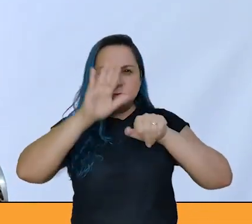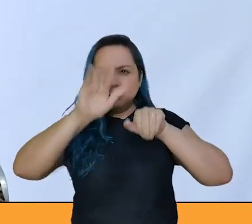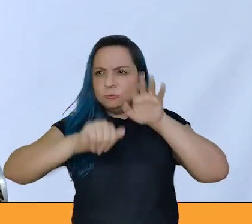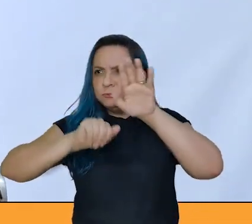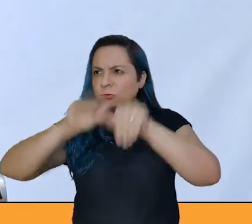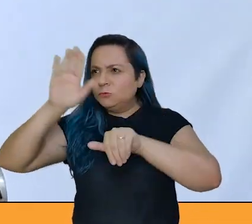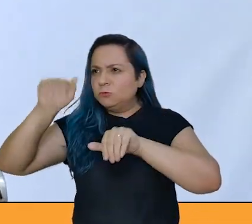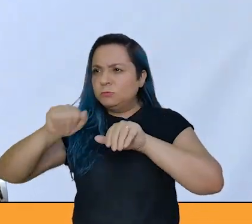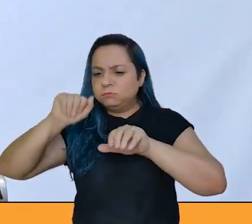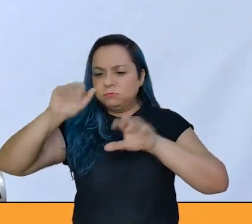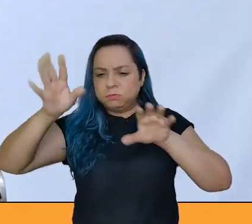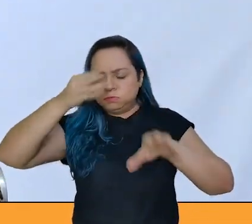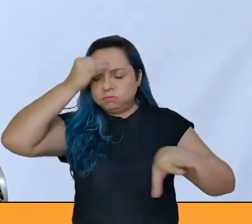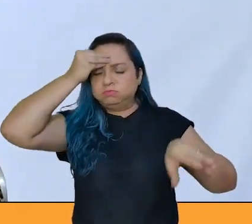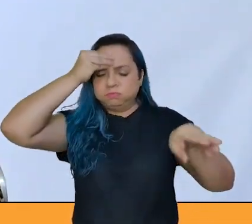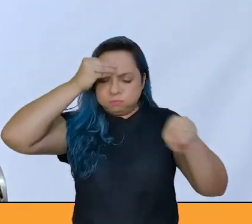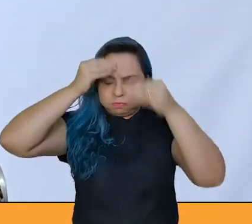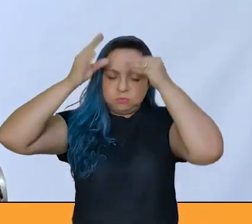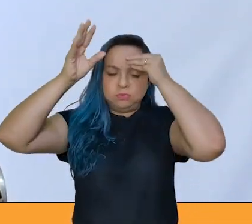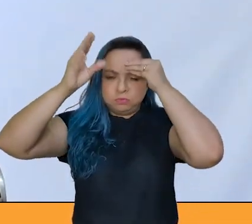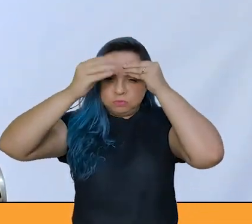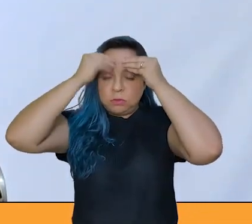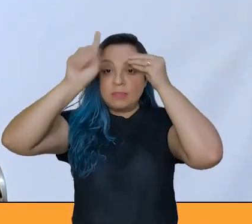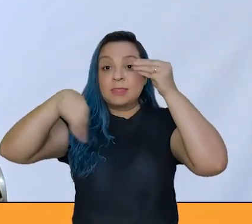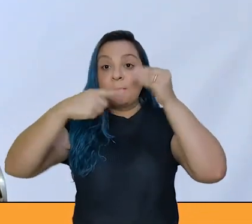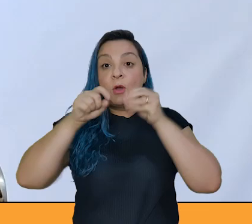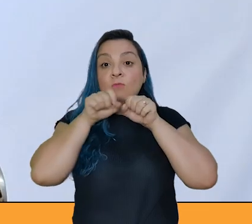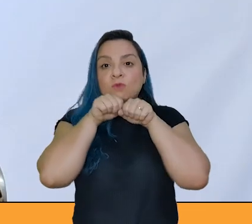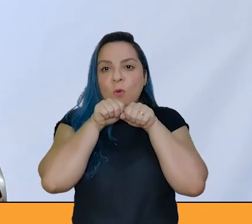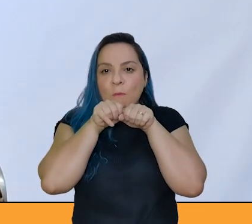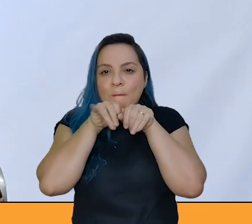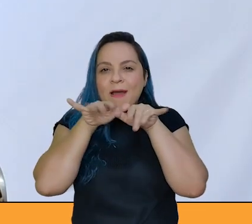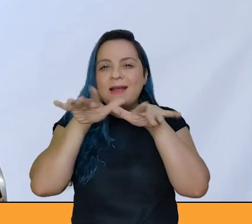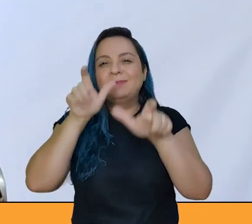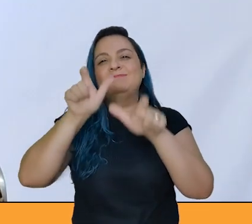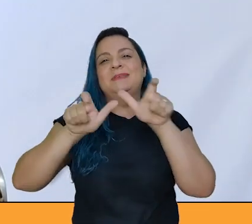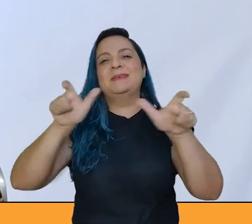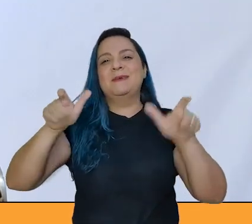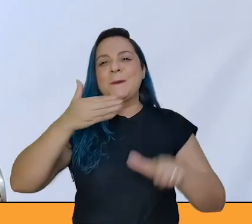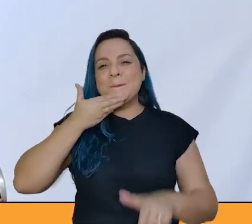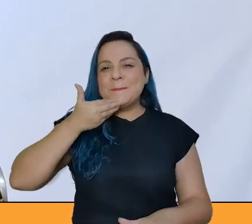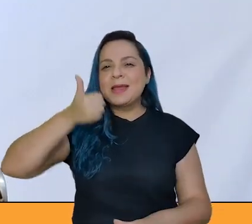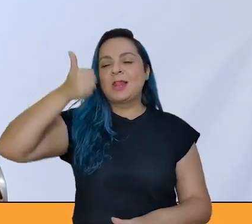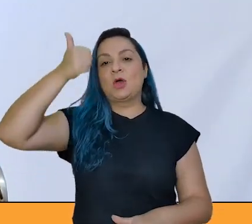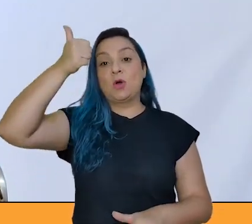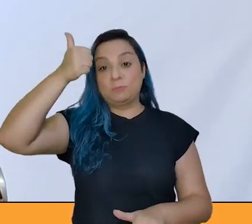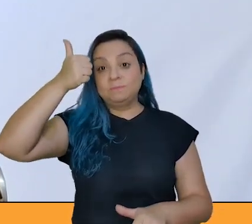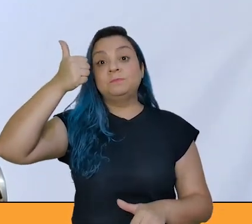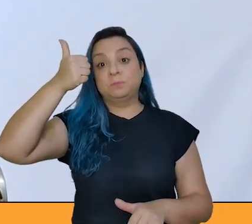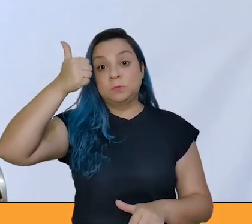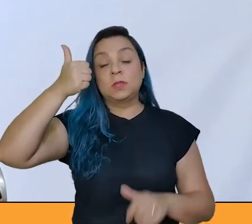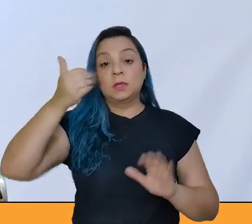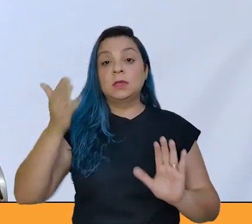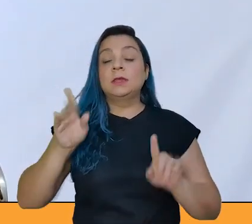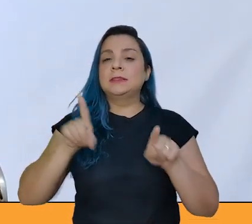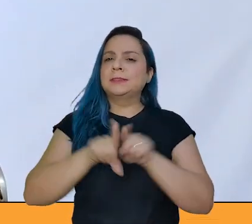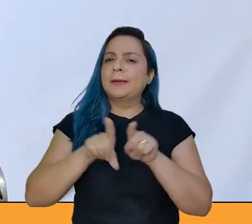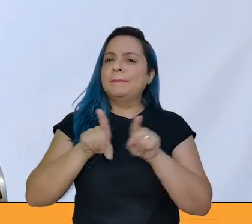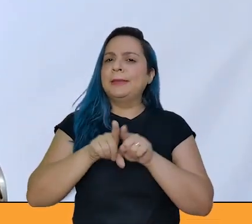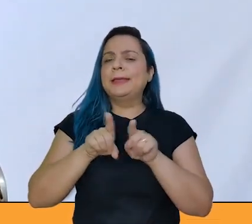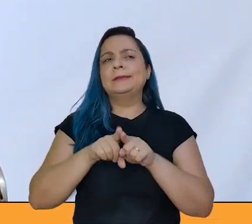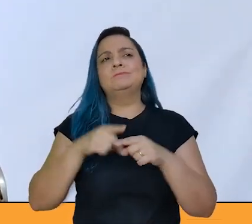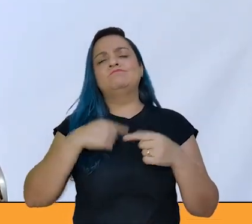para poder aplicar, para poder trazer e para poder compartilhar da melhor forma possível com as pessoas. E dentro disso também poder